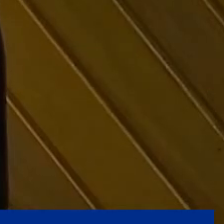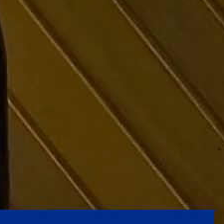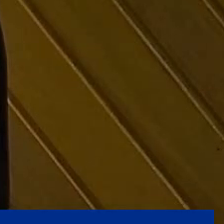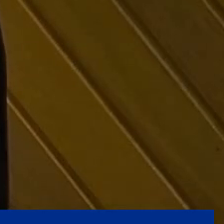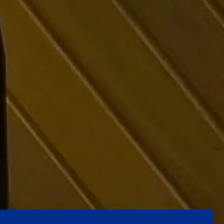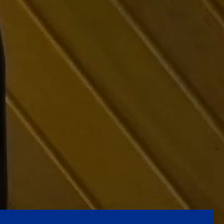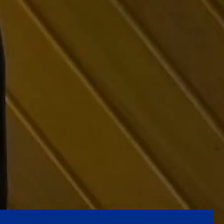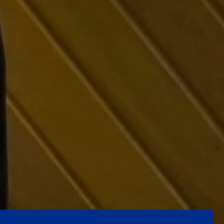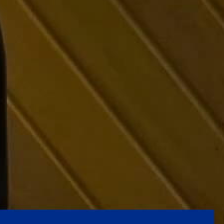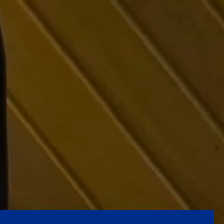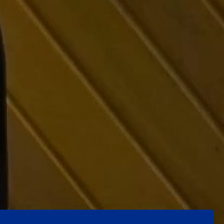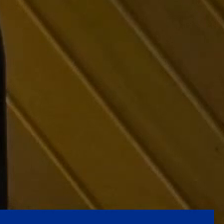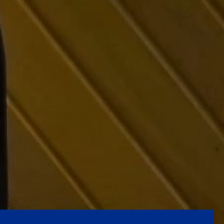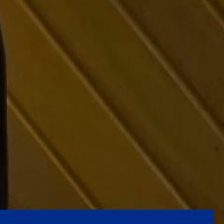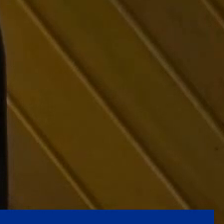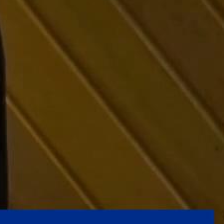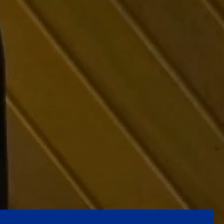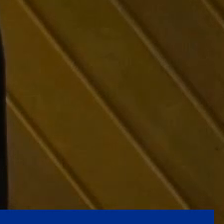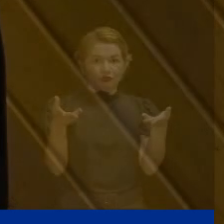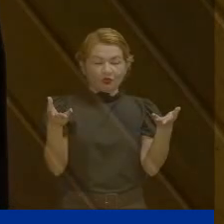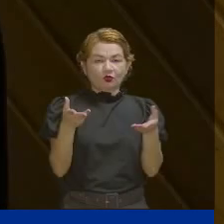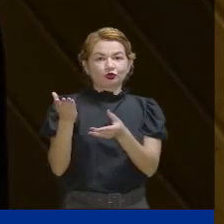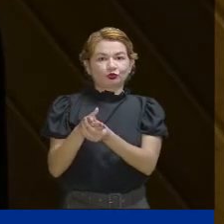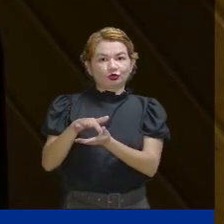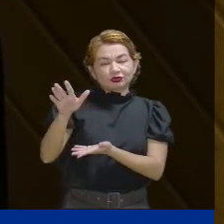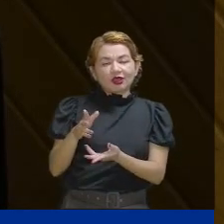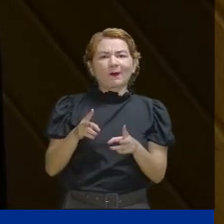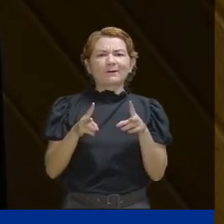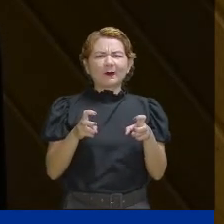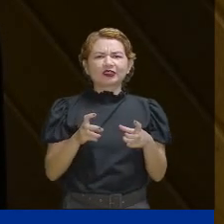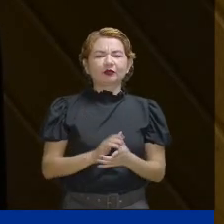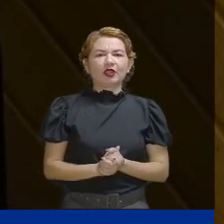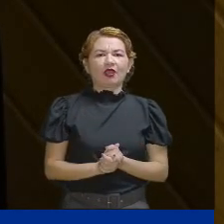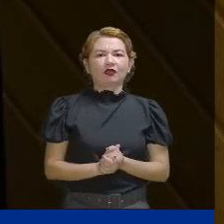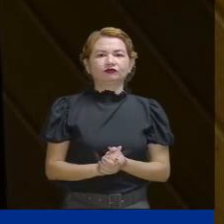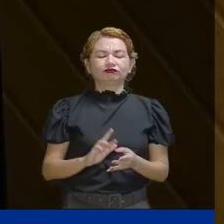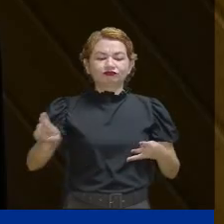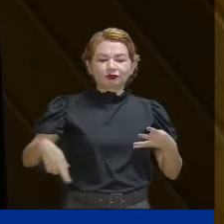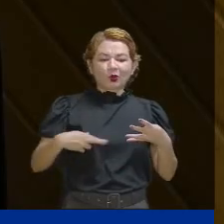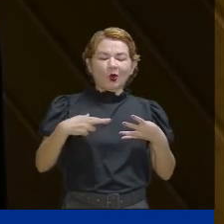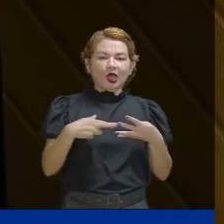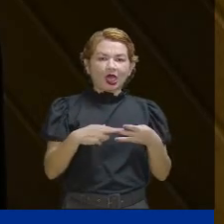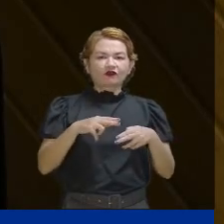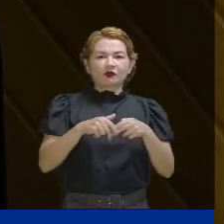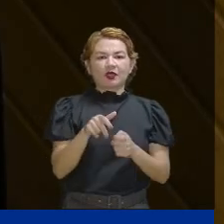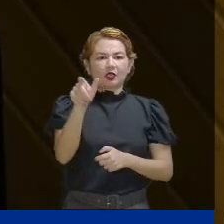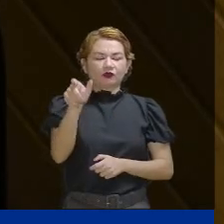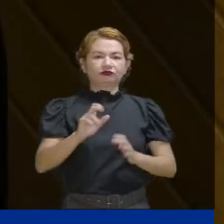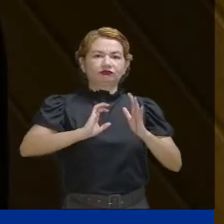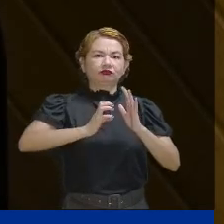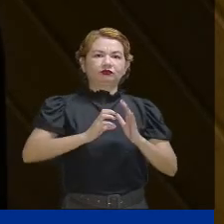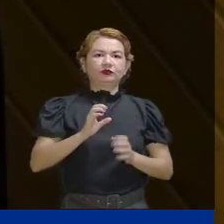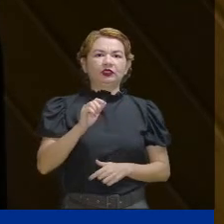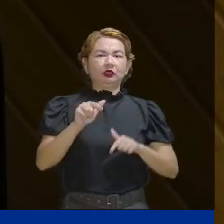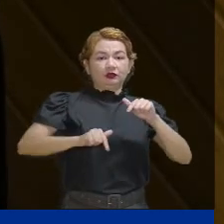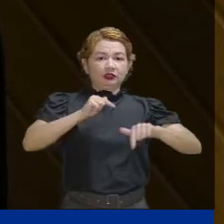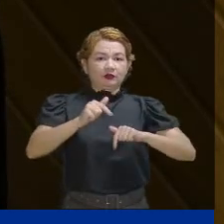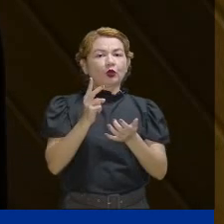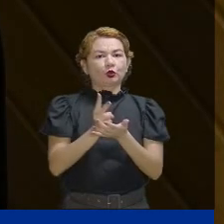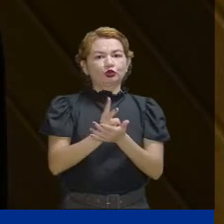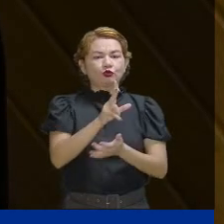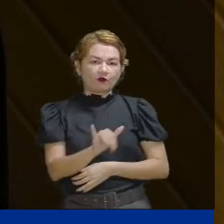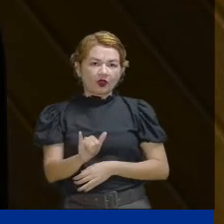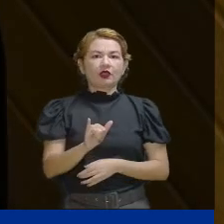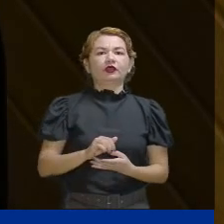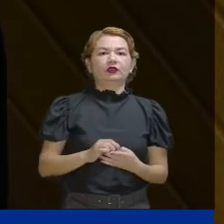Contudo, no presente caso, sequer se deveria cogitar o recebimento do agravo interposto pela coligação. O trabalho vai